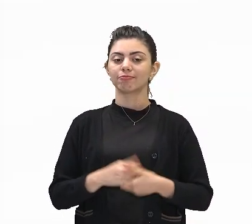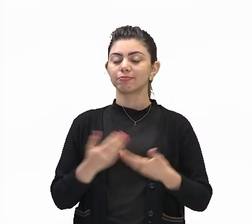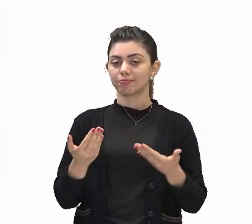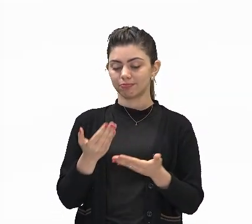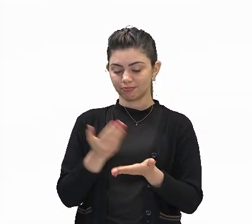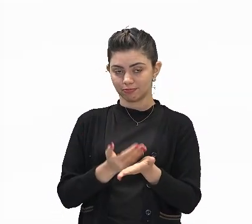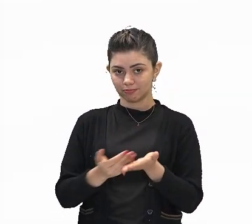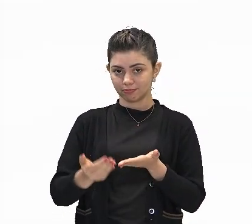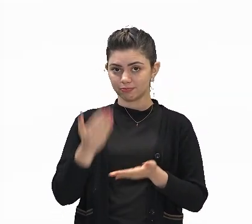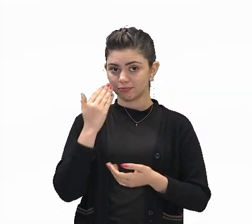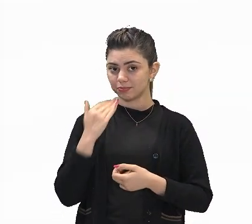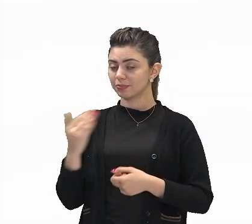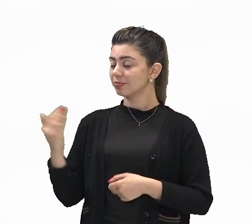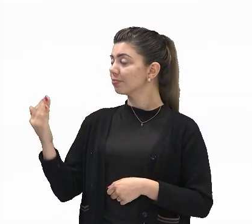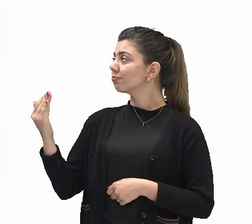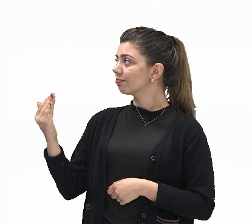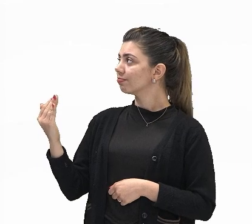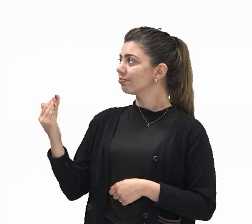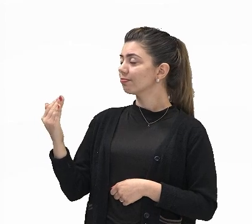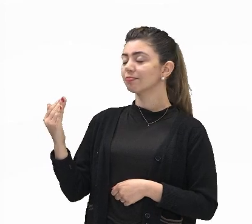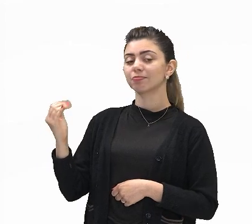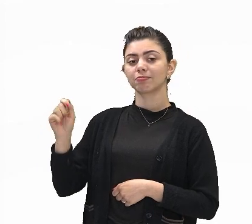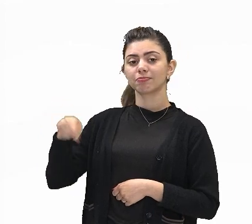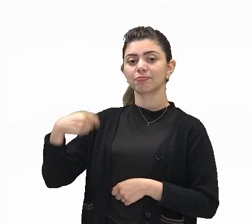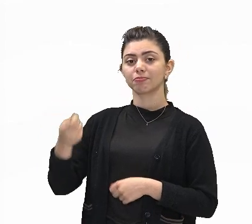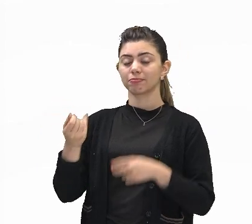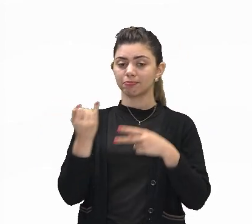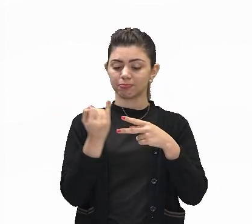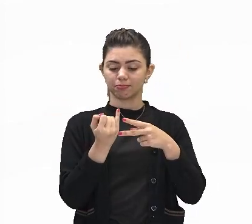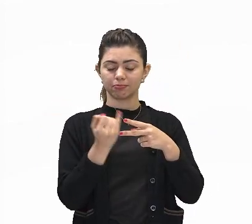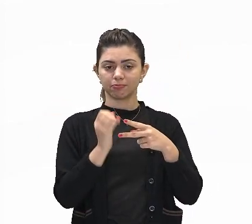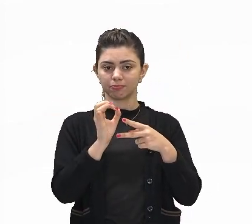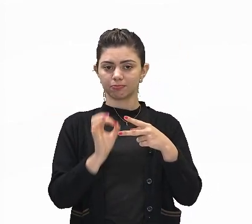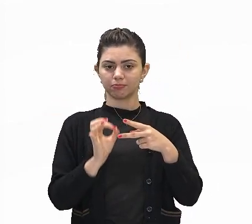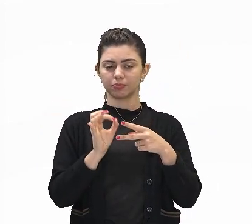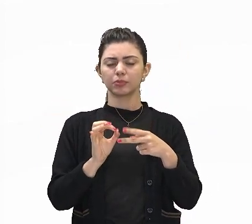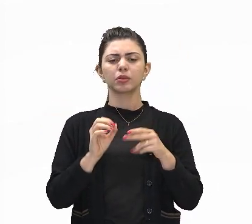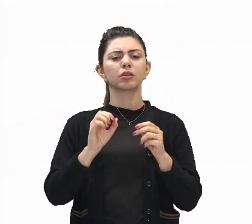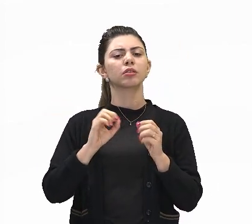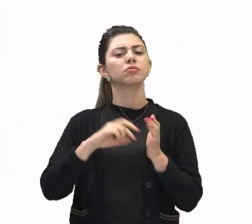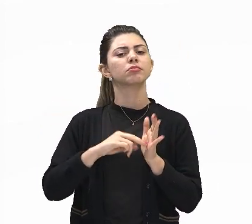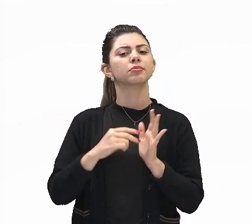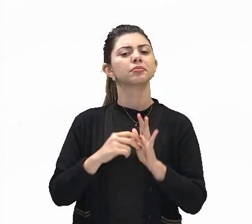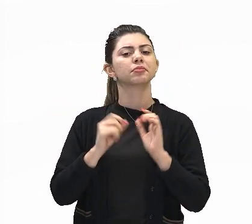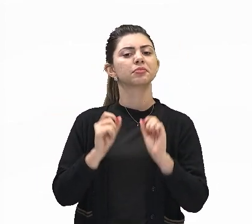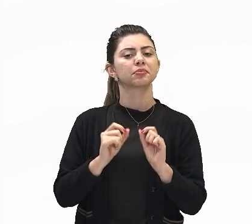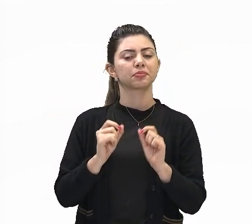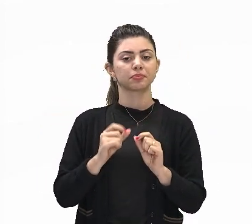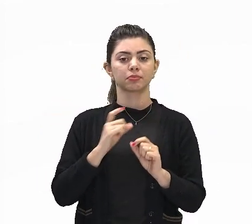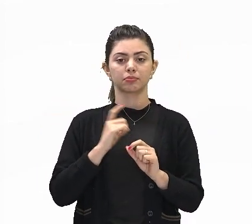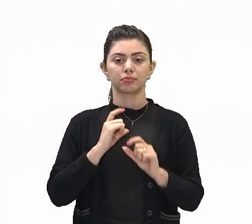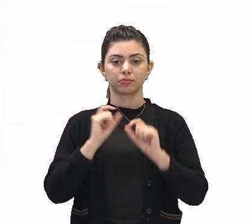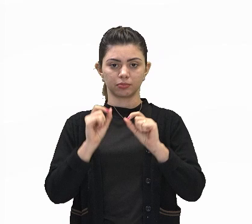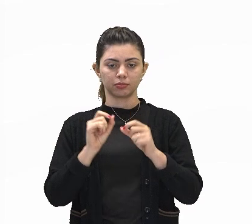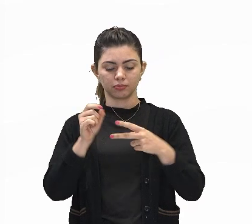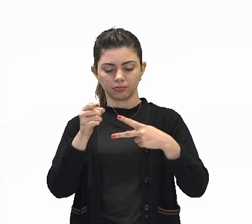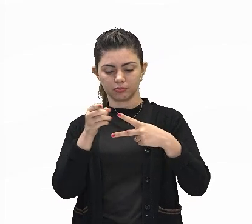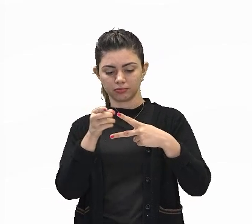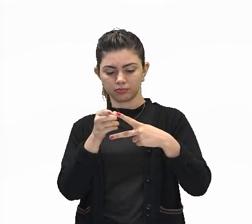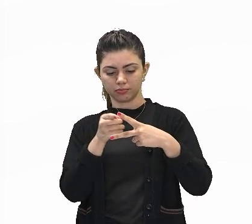Iniciando, polígonos. Polígono é a reunião de uma linha fechada